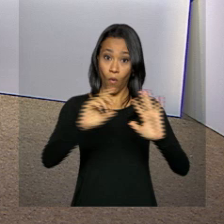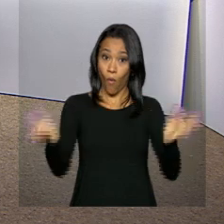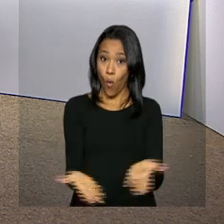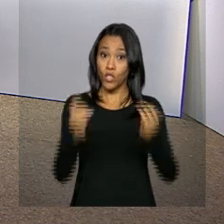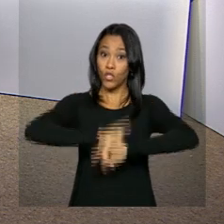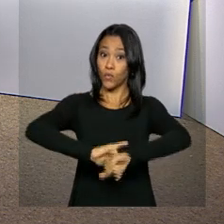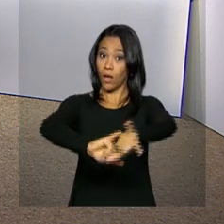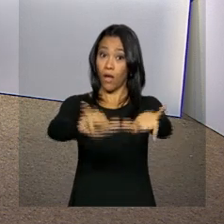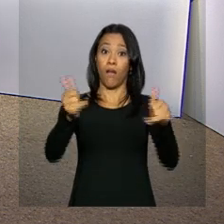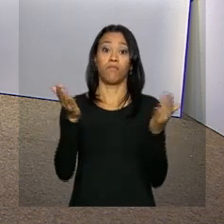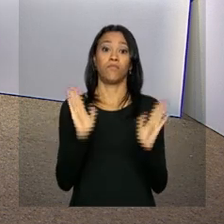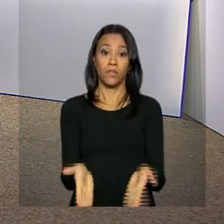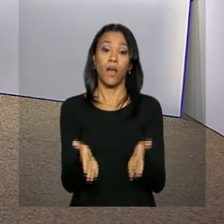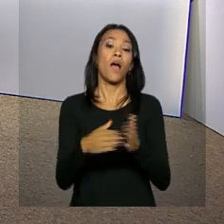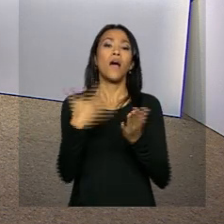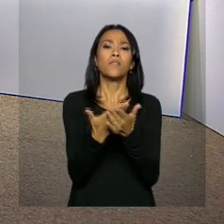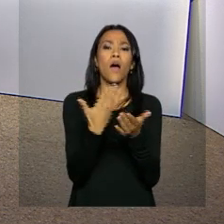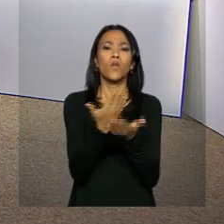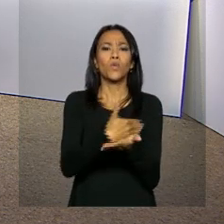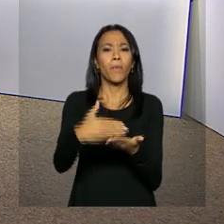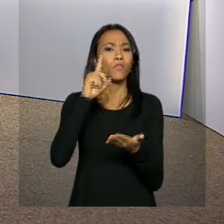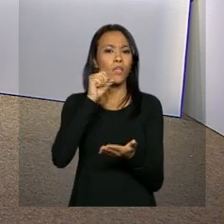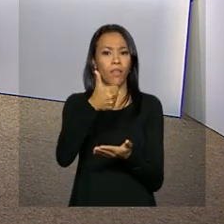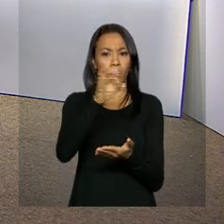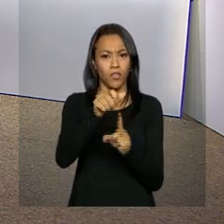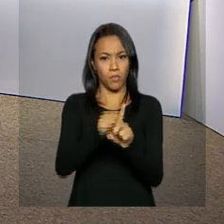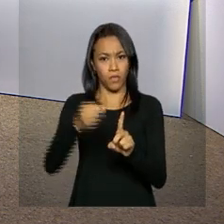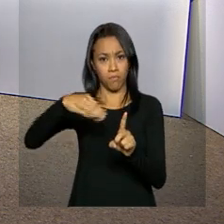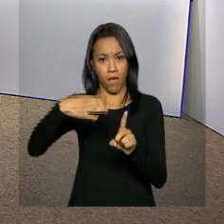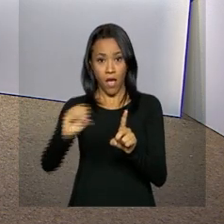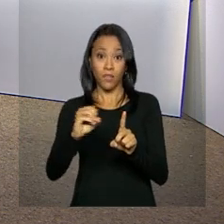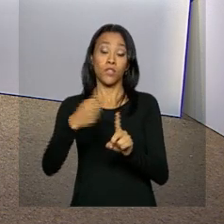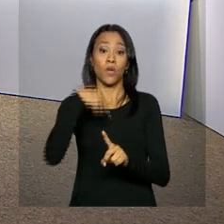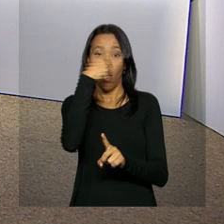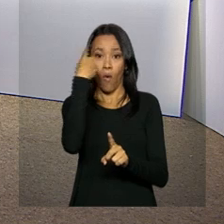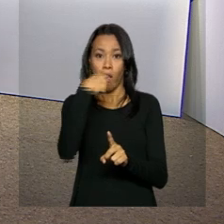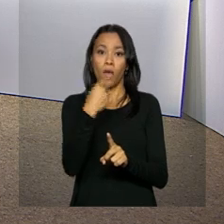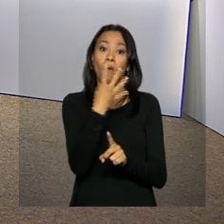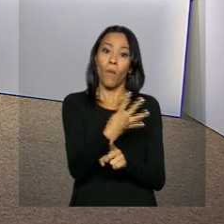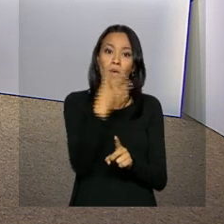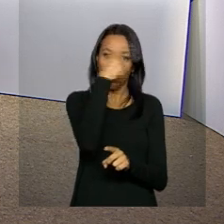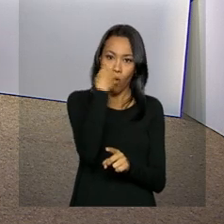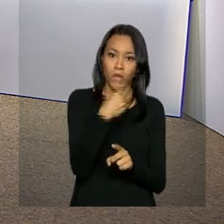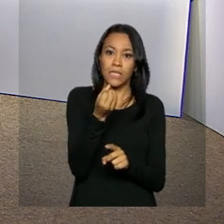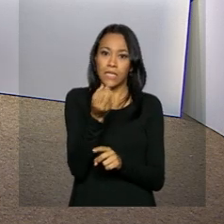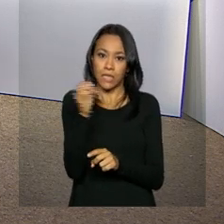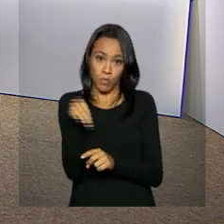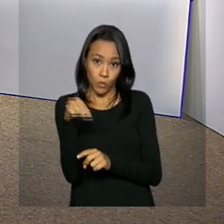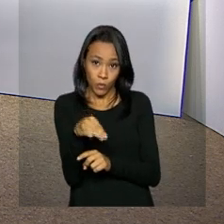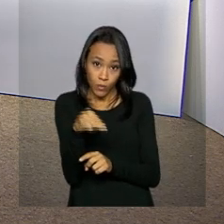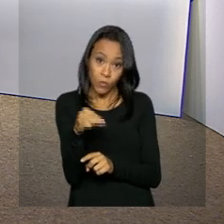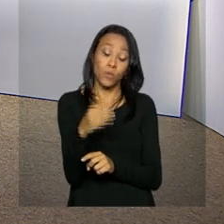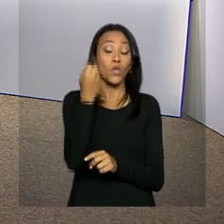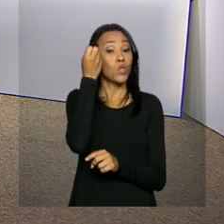hoje no Diário Oficial as aulas terão início no dia 10 de Março com carga horária de quatro aulas de 60 minutos pelo